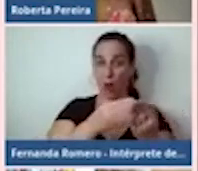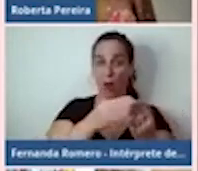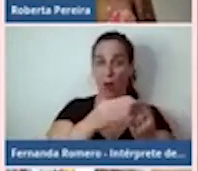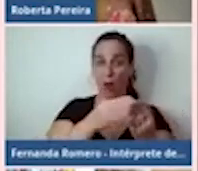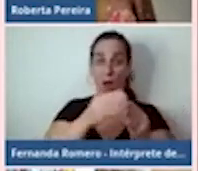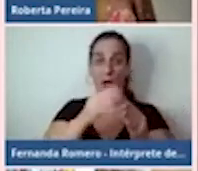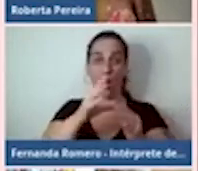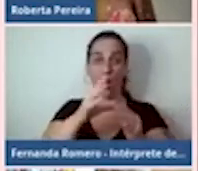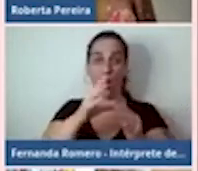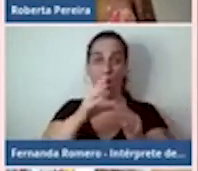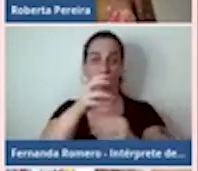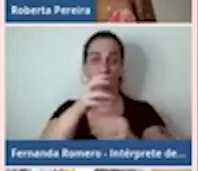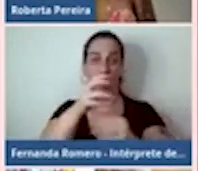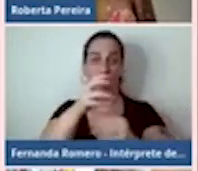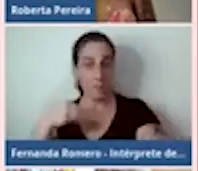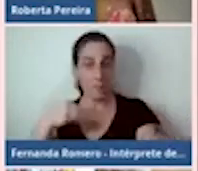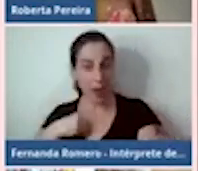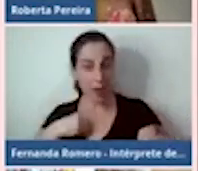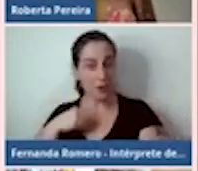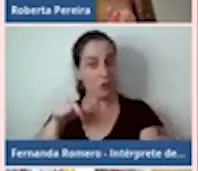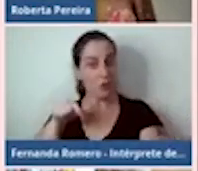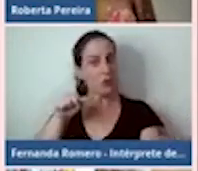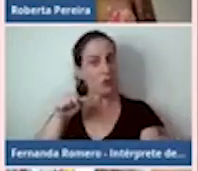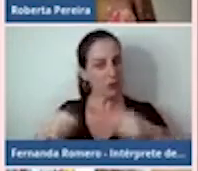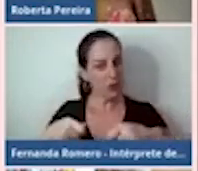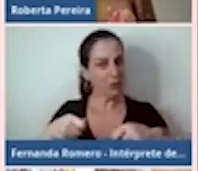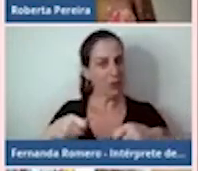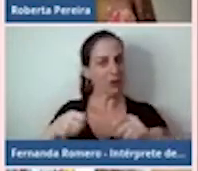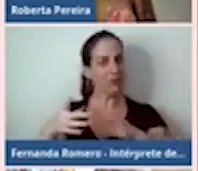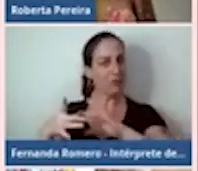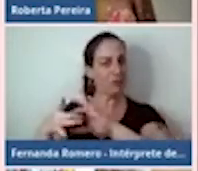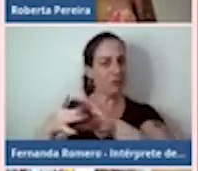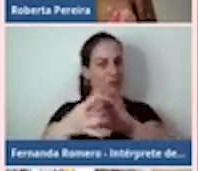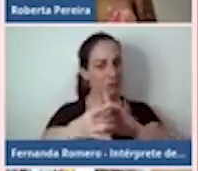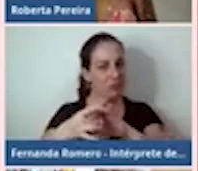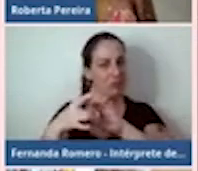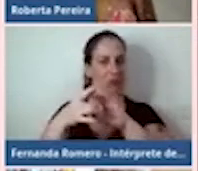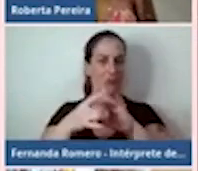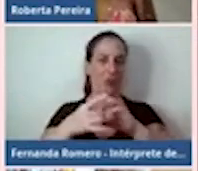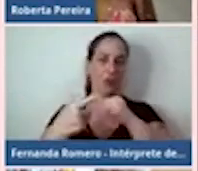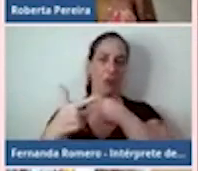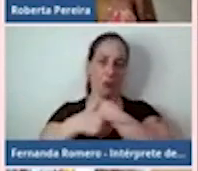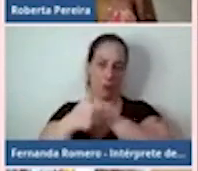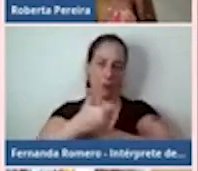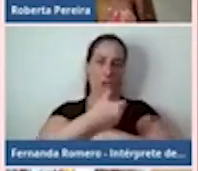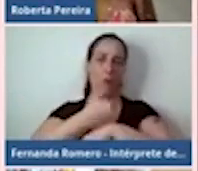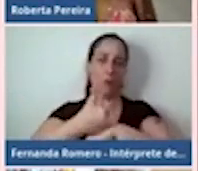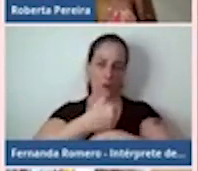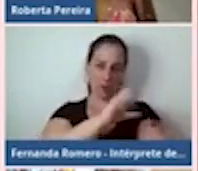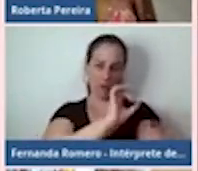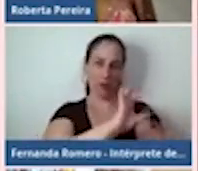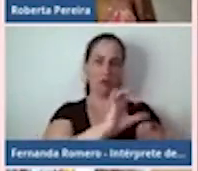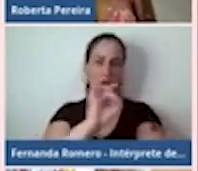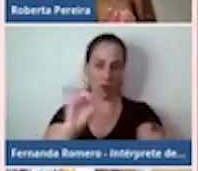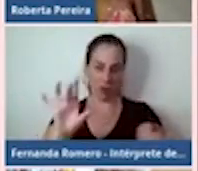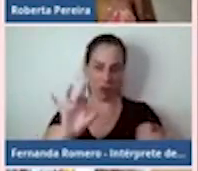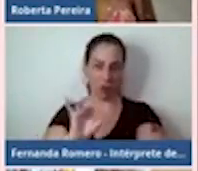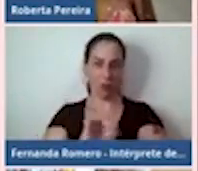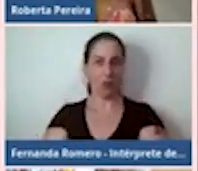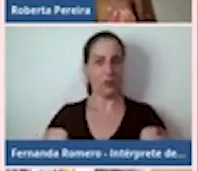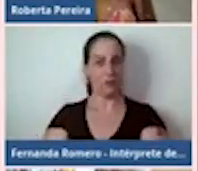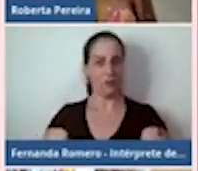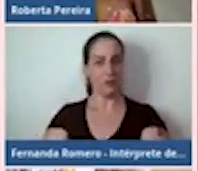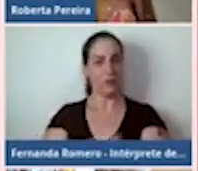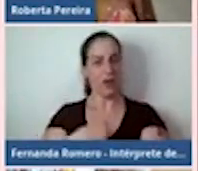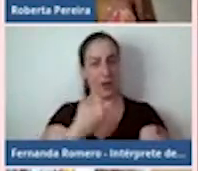Isso é perfeitamente conciliável com o papel profissional de cada uma das mulheres. E eu acho que essas